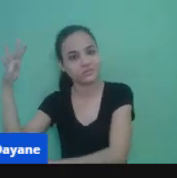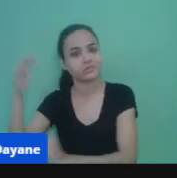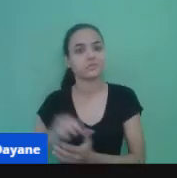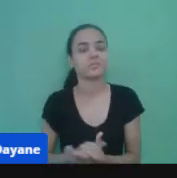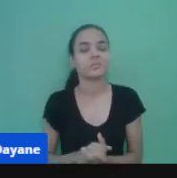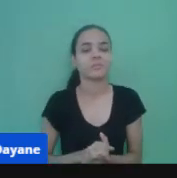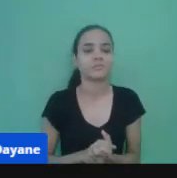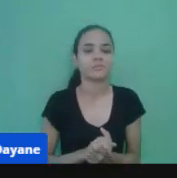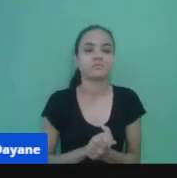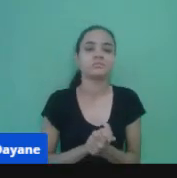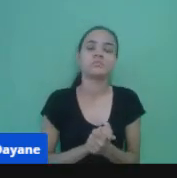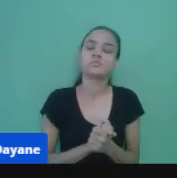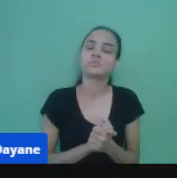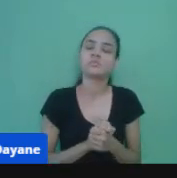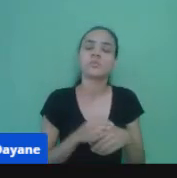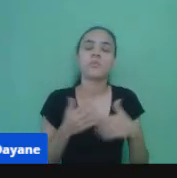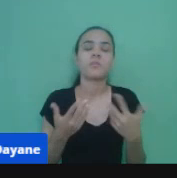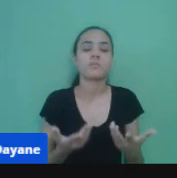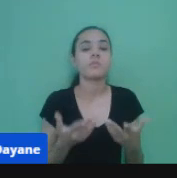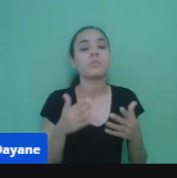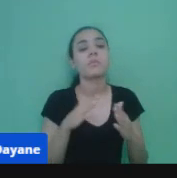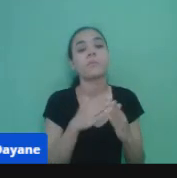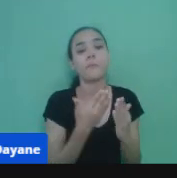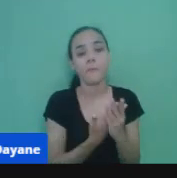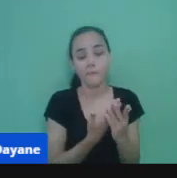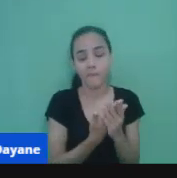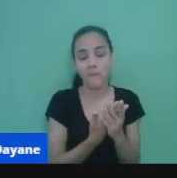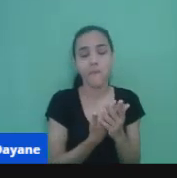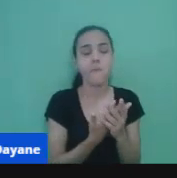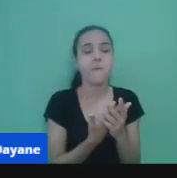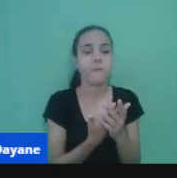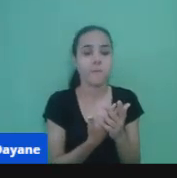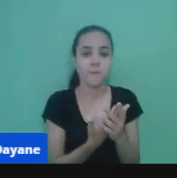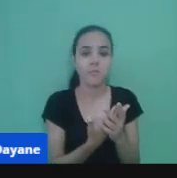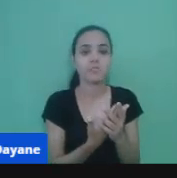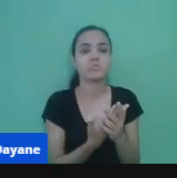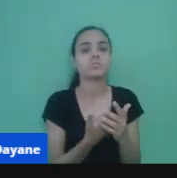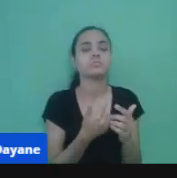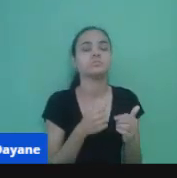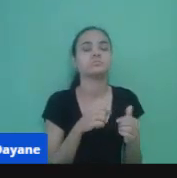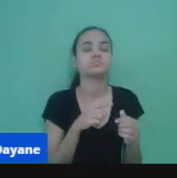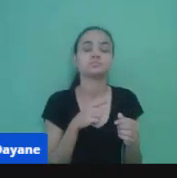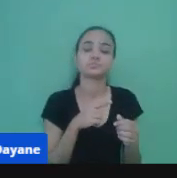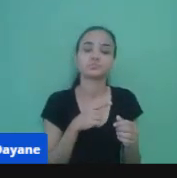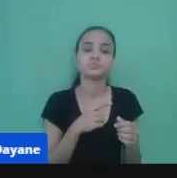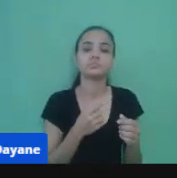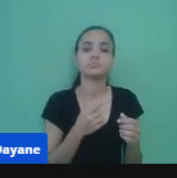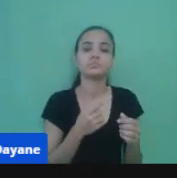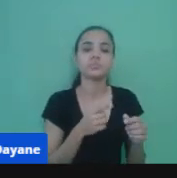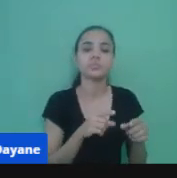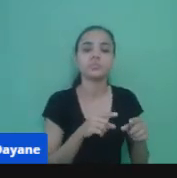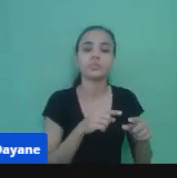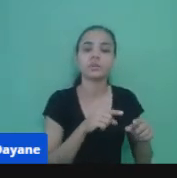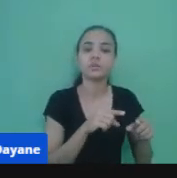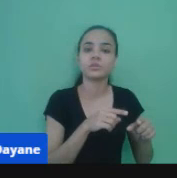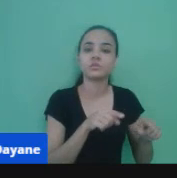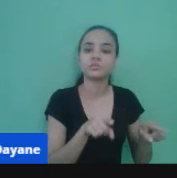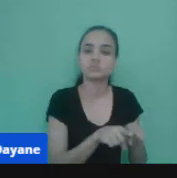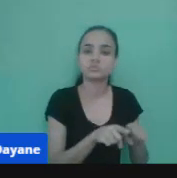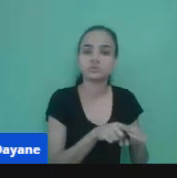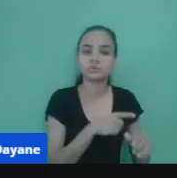didático, sobretudo sobre essa temática da construção da educação ambiental crítica, tem como